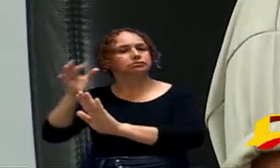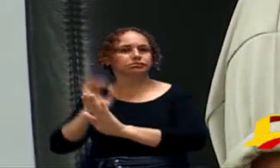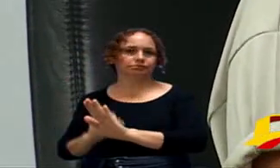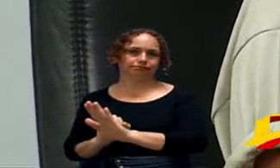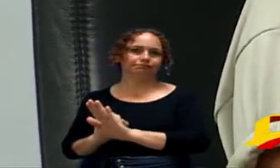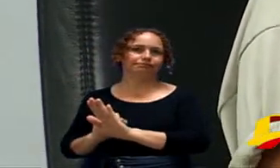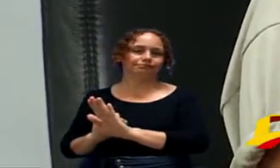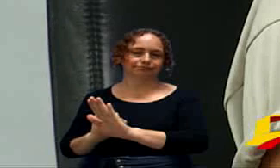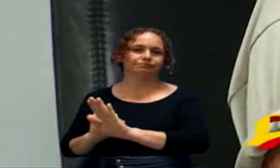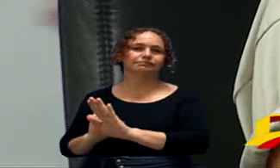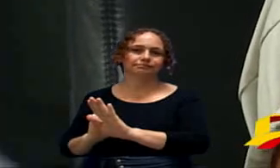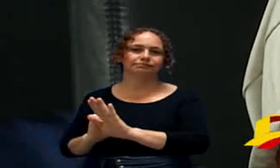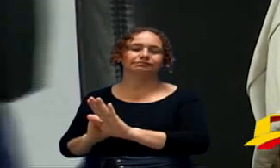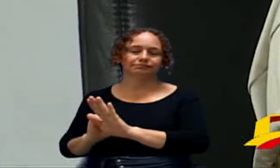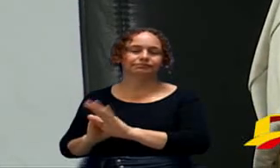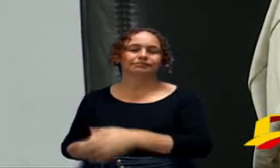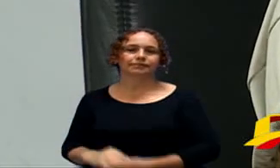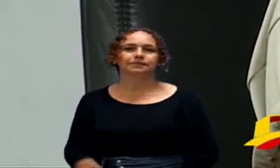E foram...